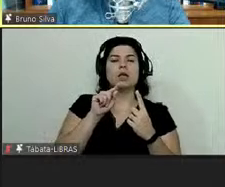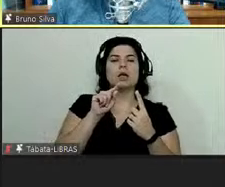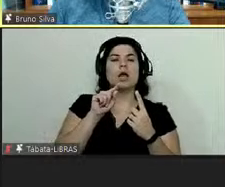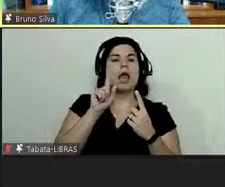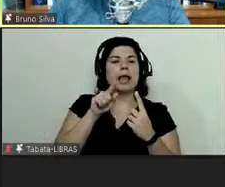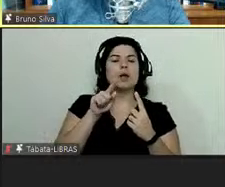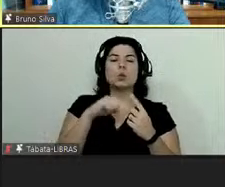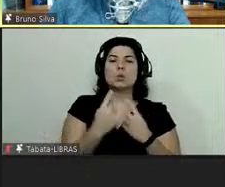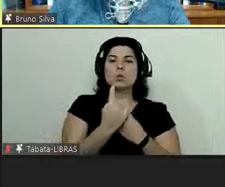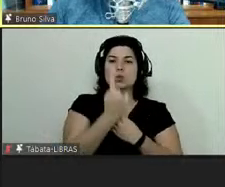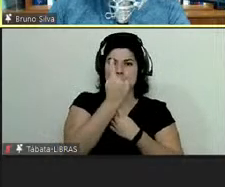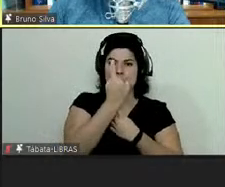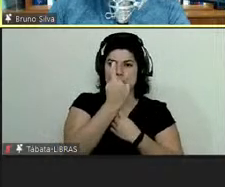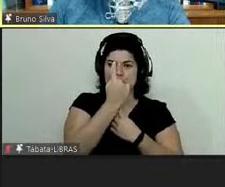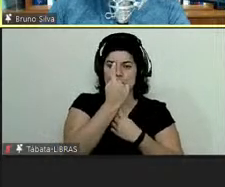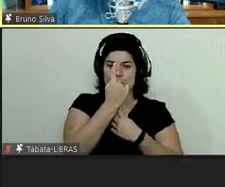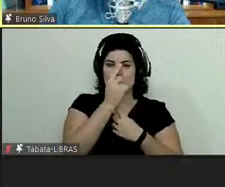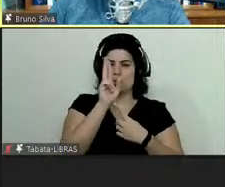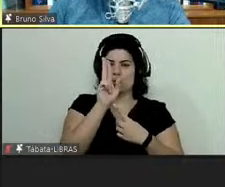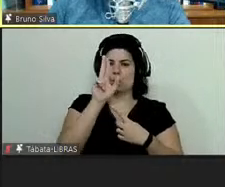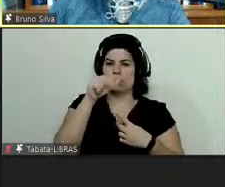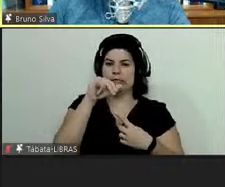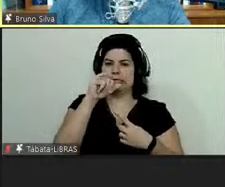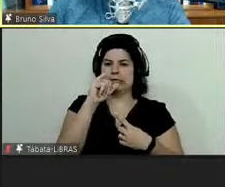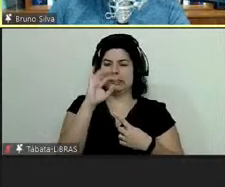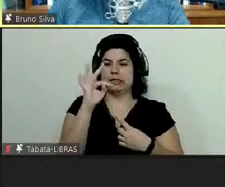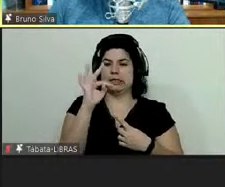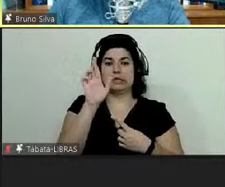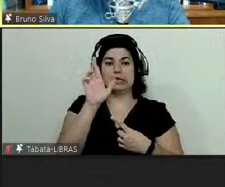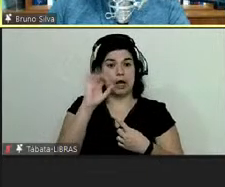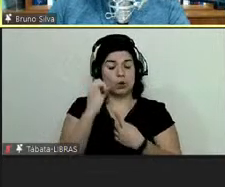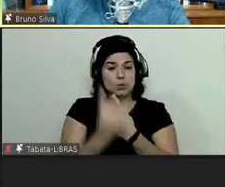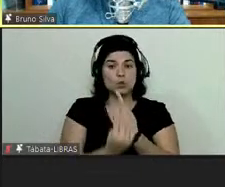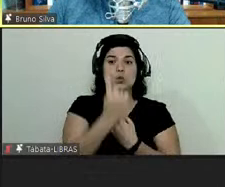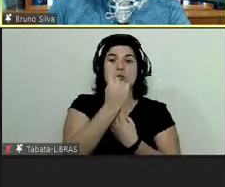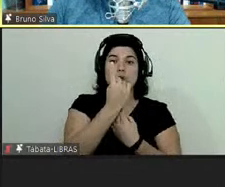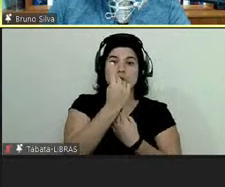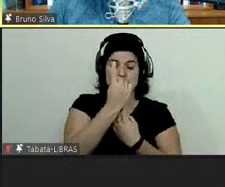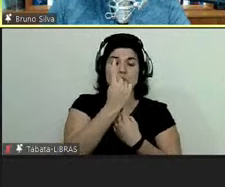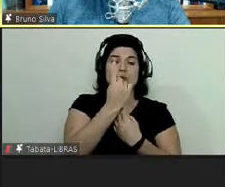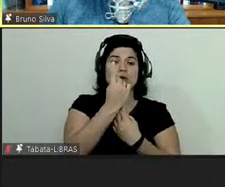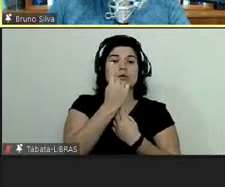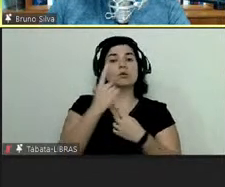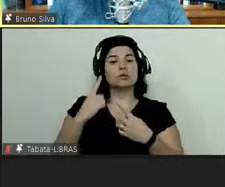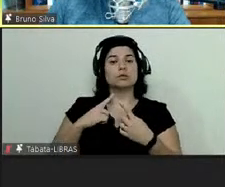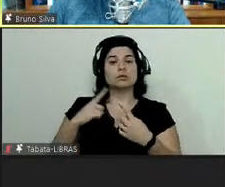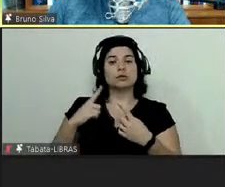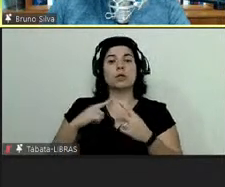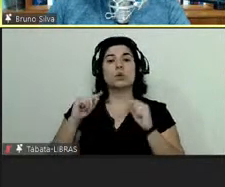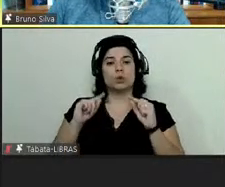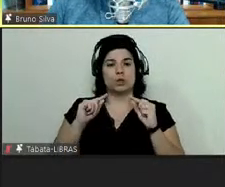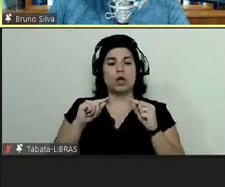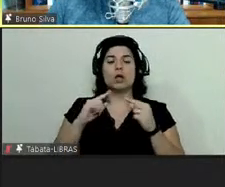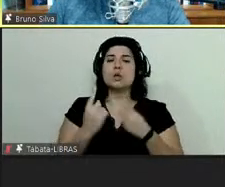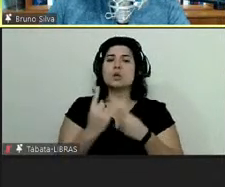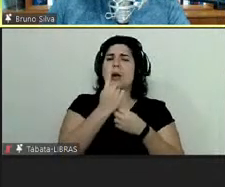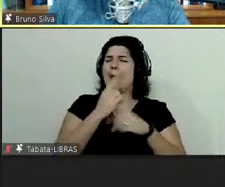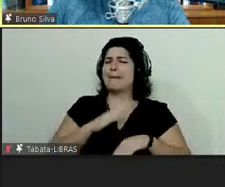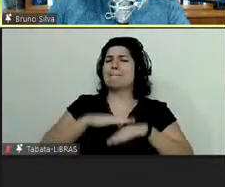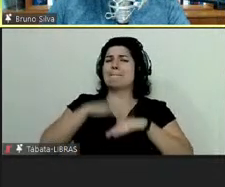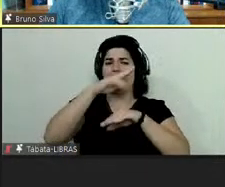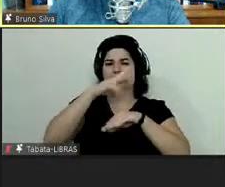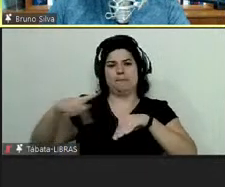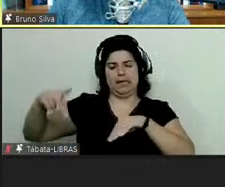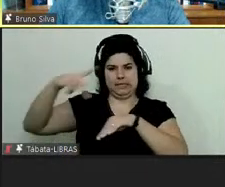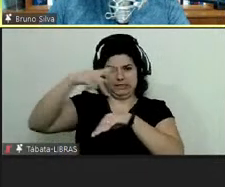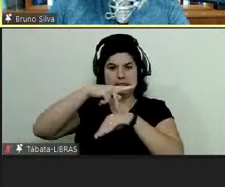ser a de chamada estados unitários e aqui Pintadinho não tem todos mas tem a grande maioria do mundo que são estados unitários que a maior parte